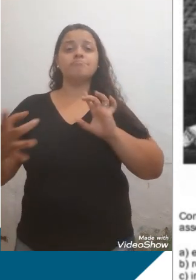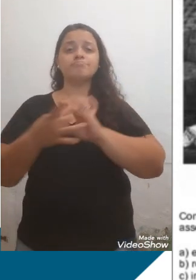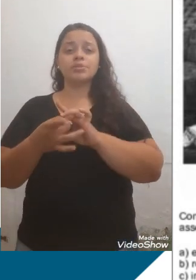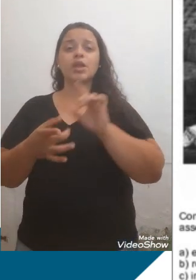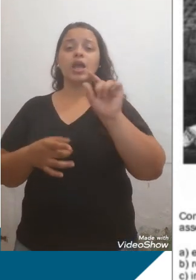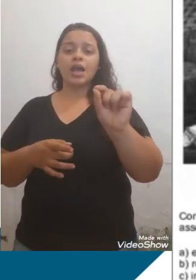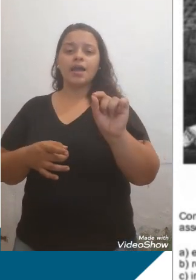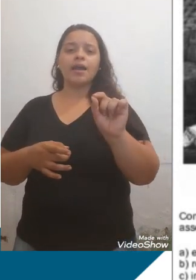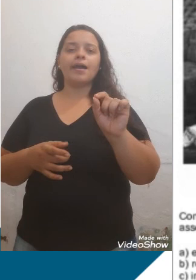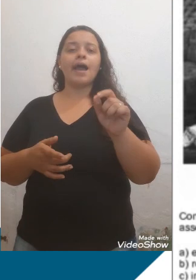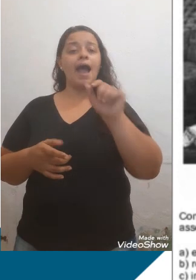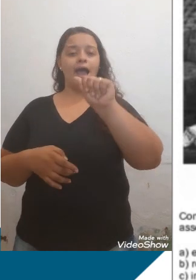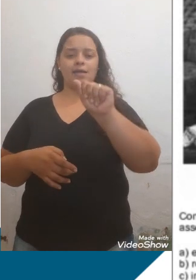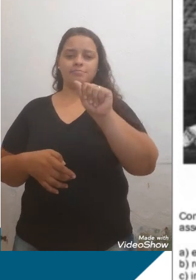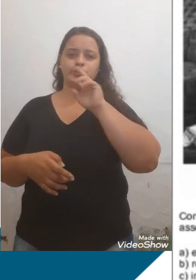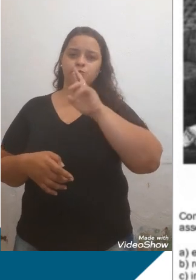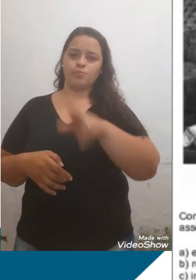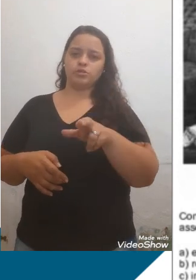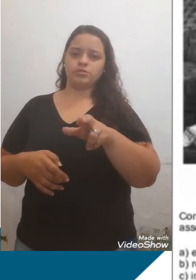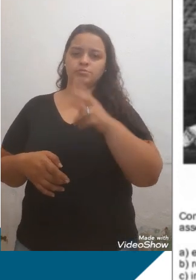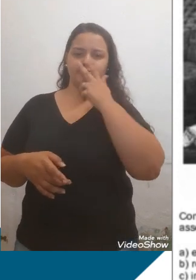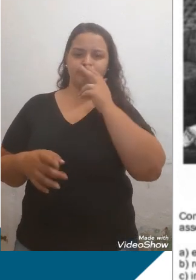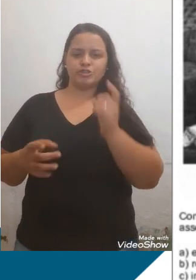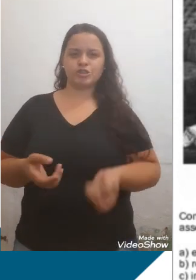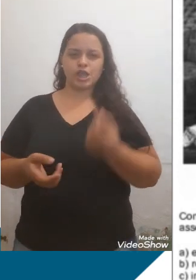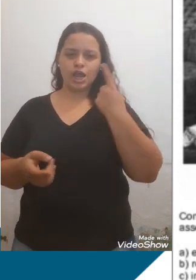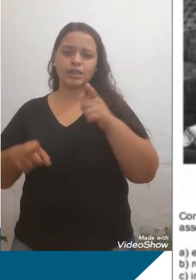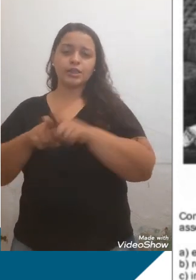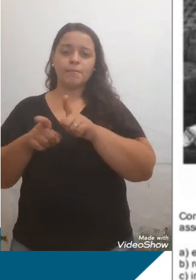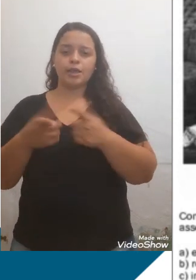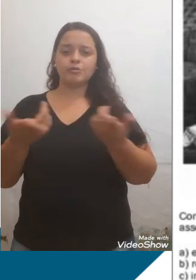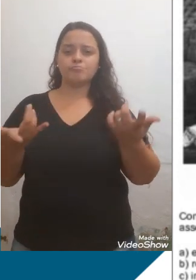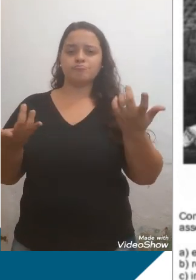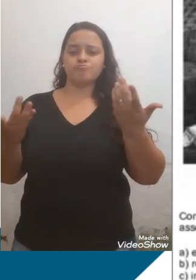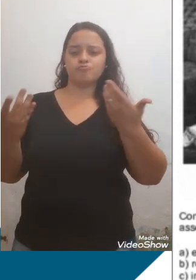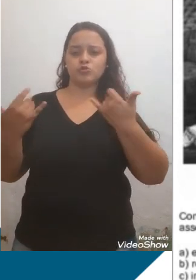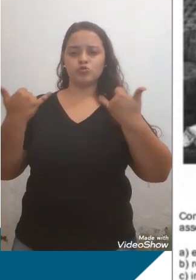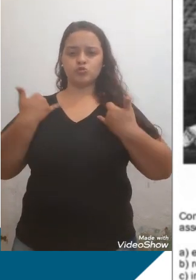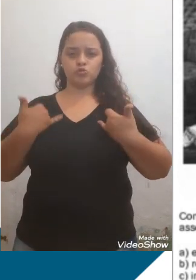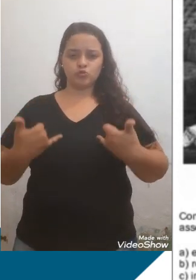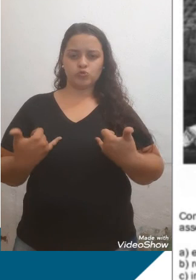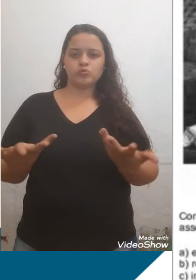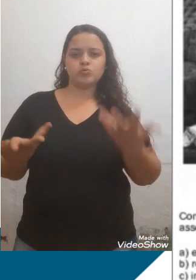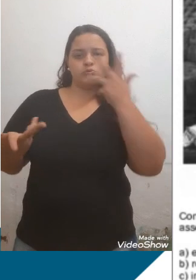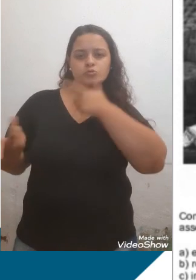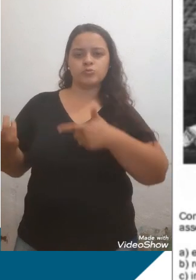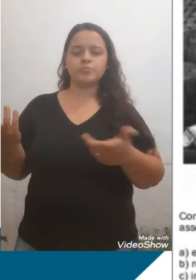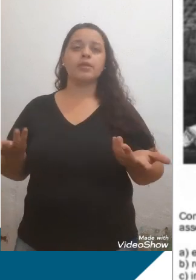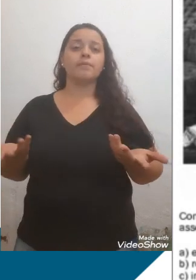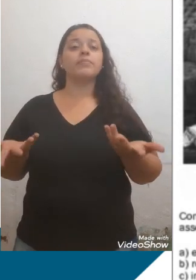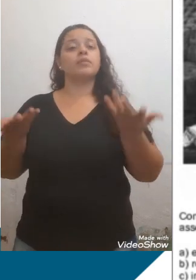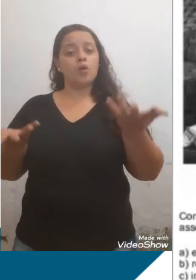subjetividade exposta na letra A, de exótica e erotizada. Então, nós temos aí